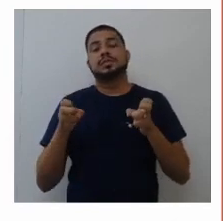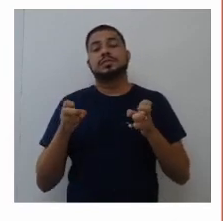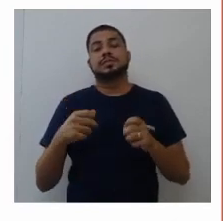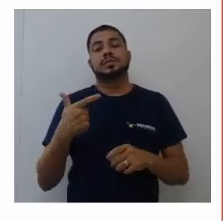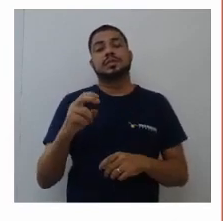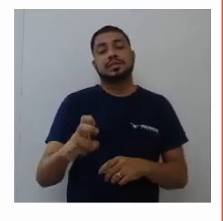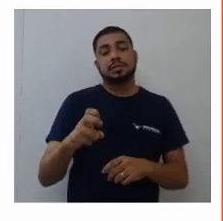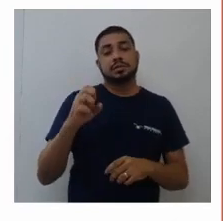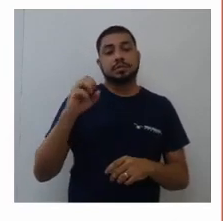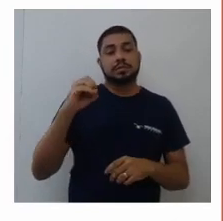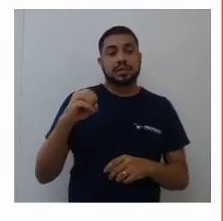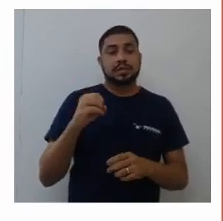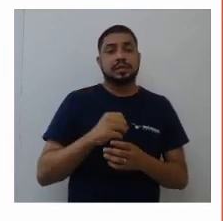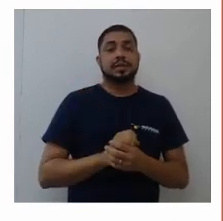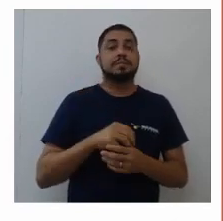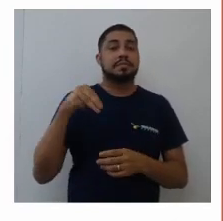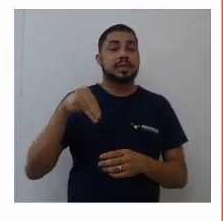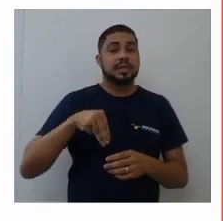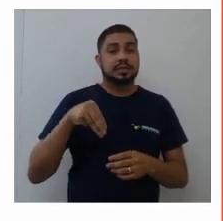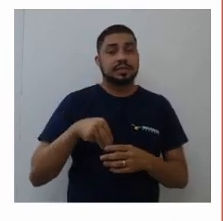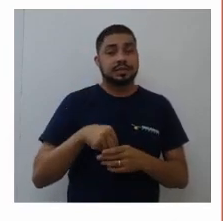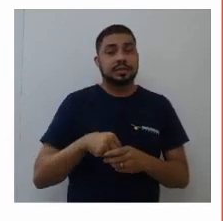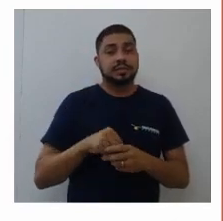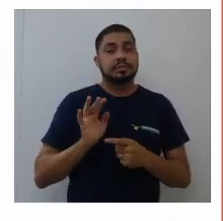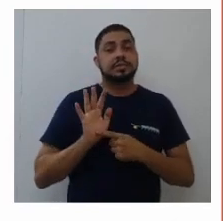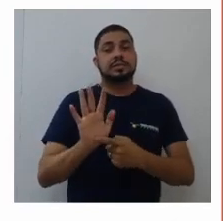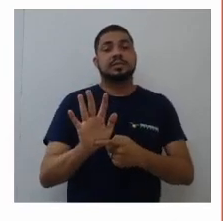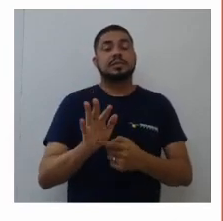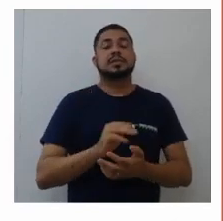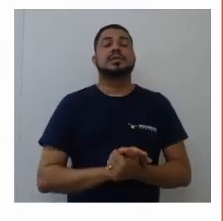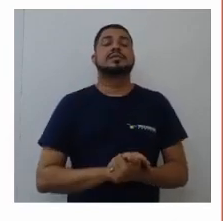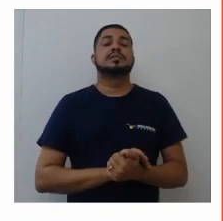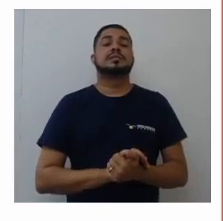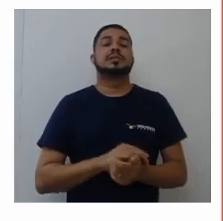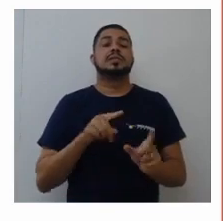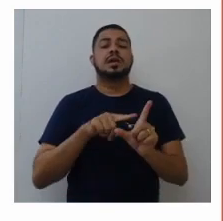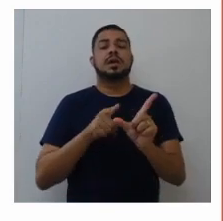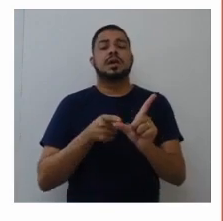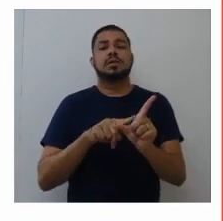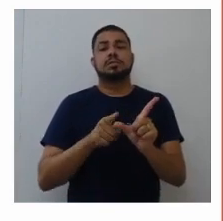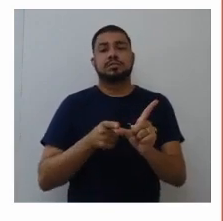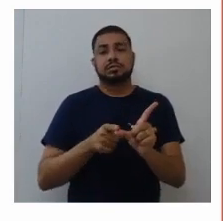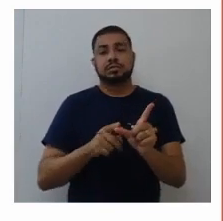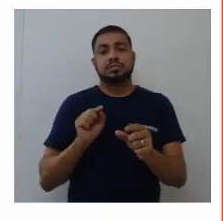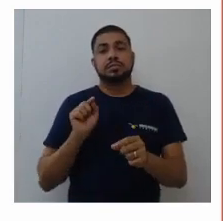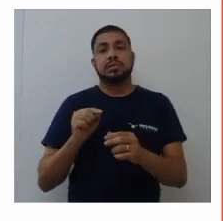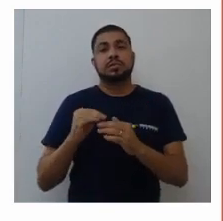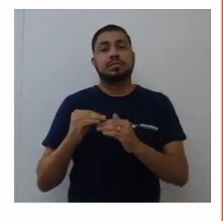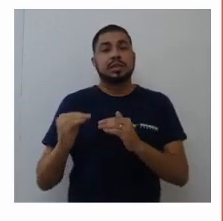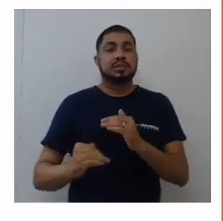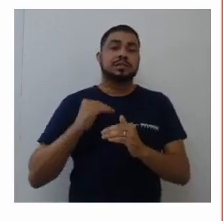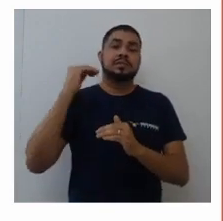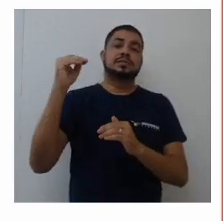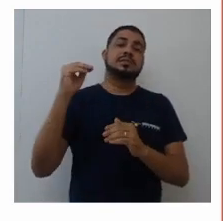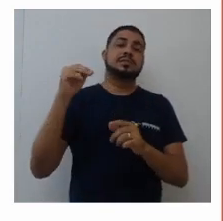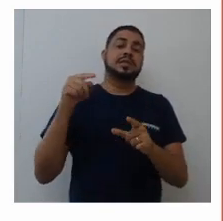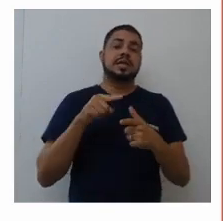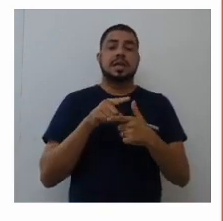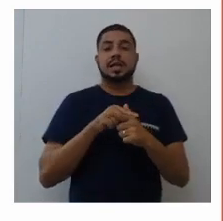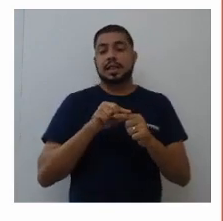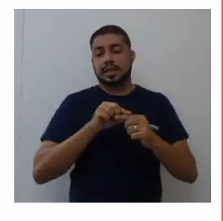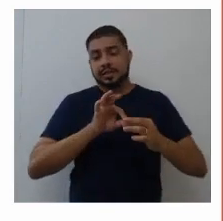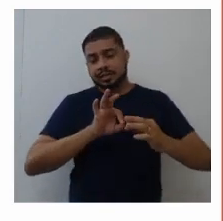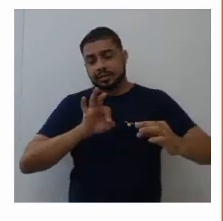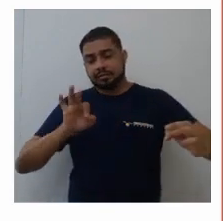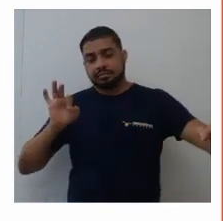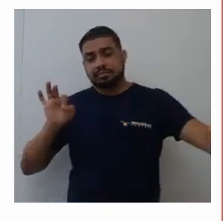50 metros deste prédio, conforme ilustrado na figura abaixo, o ângulo formado entre o ponto mais alto do prédio e a linha